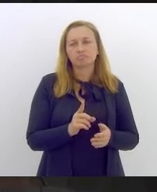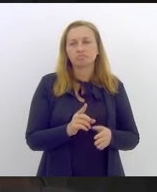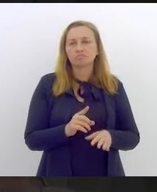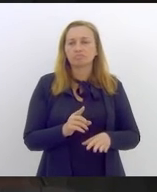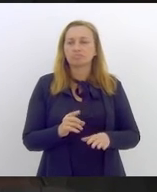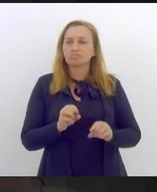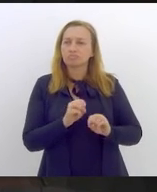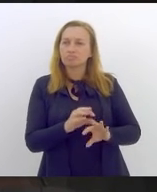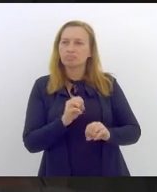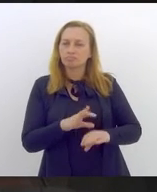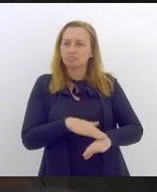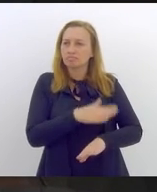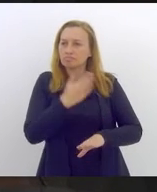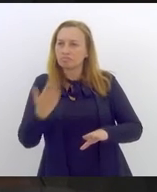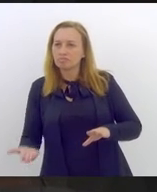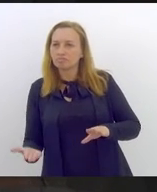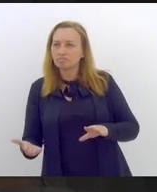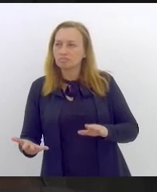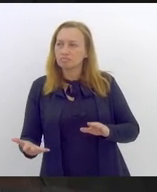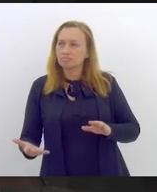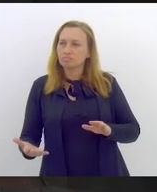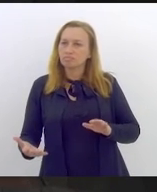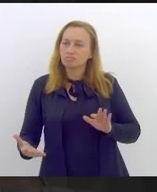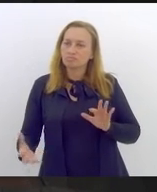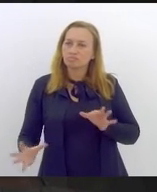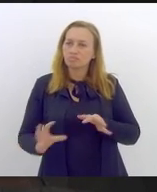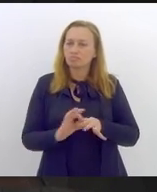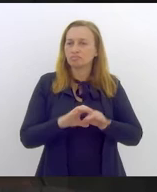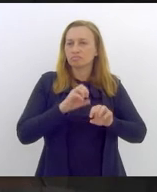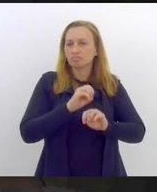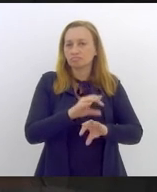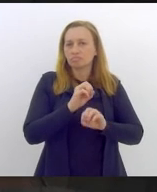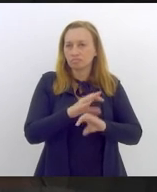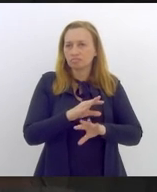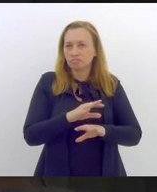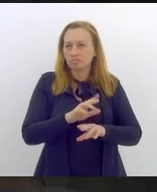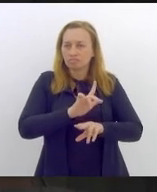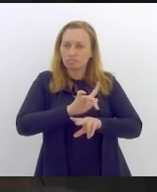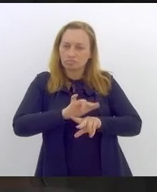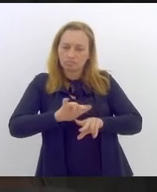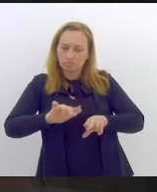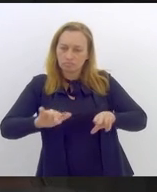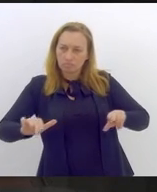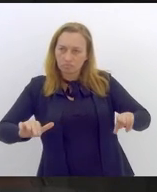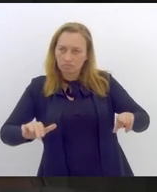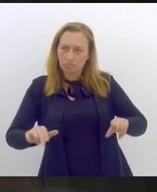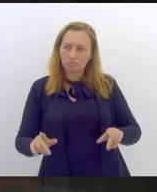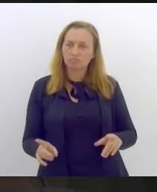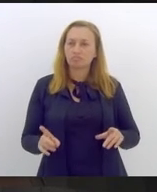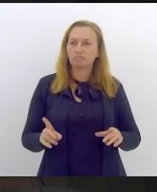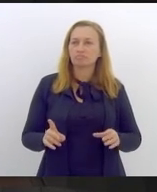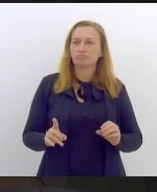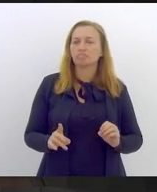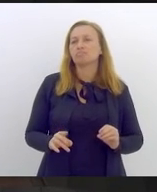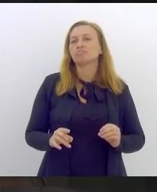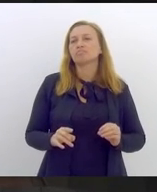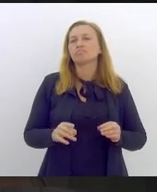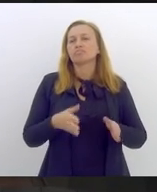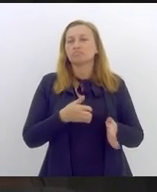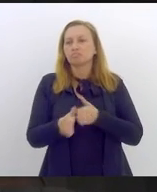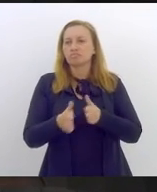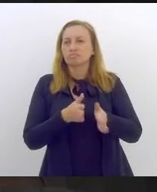tem a ver com uma concepção de educação que é complexa que é multidimensional que é garantir que as crianças têm acesso à educação